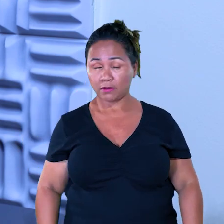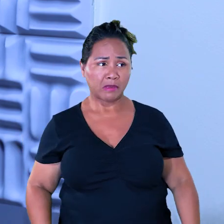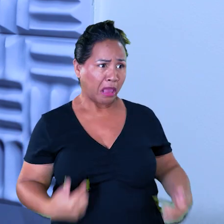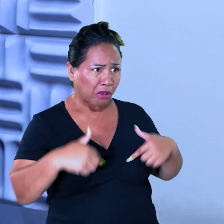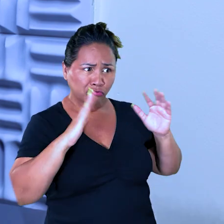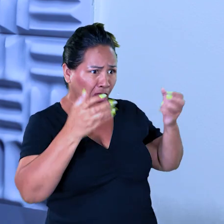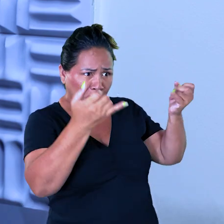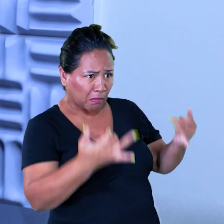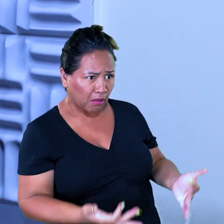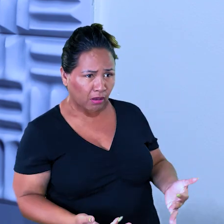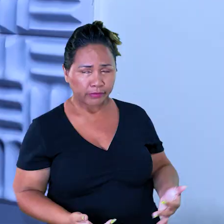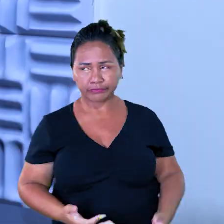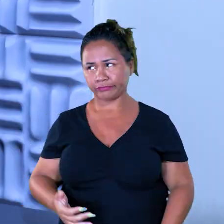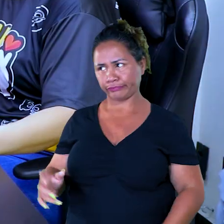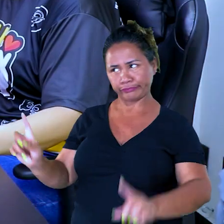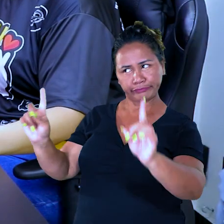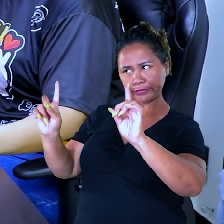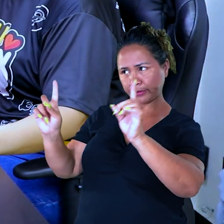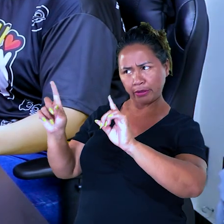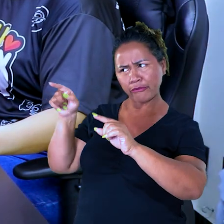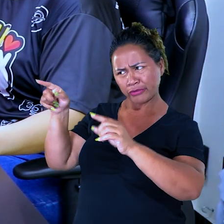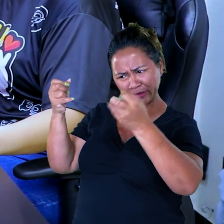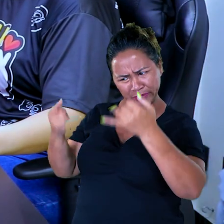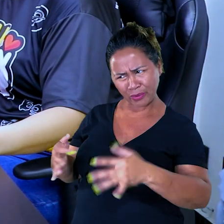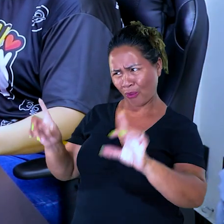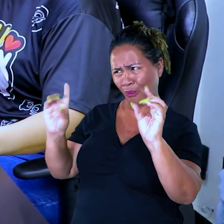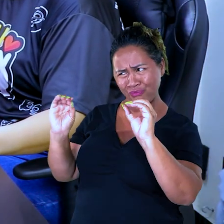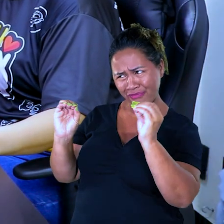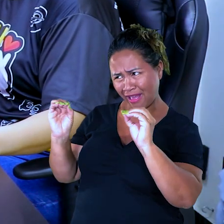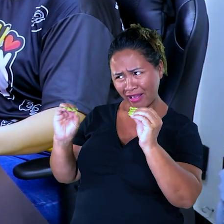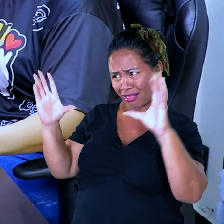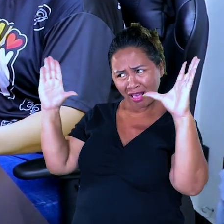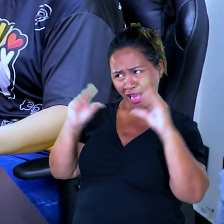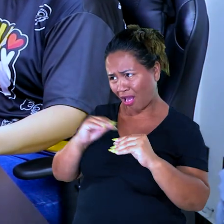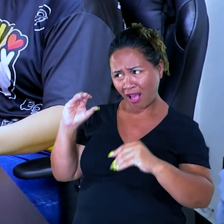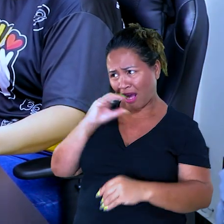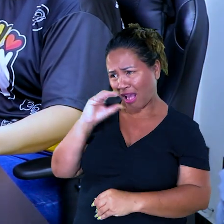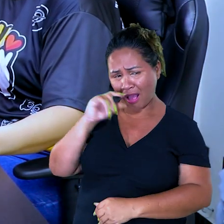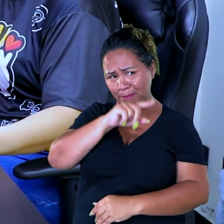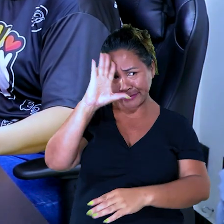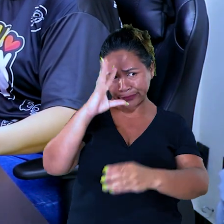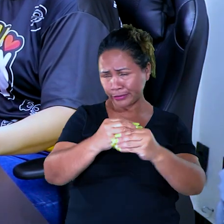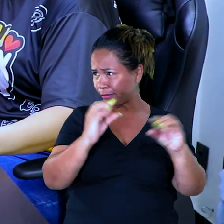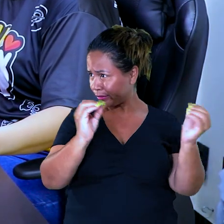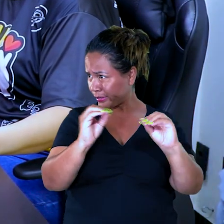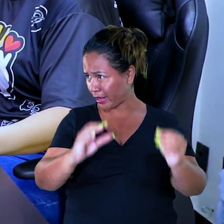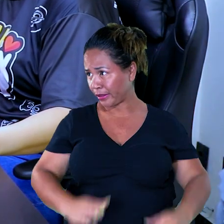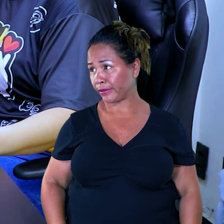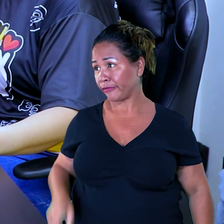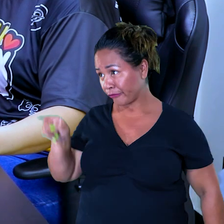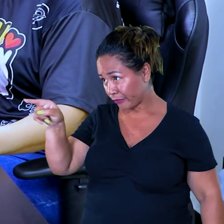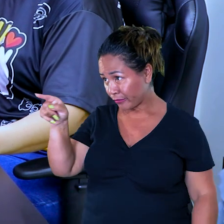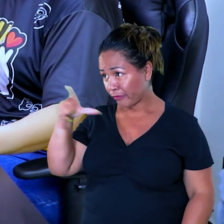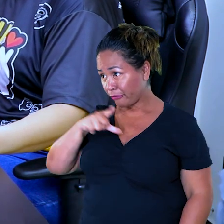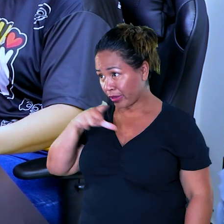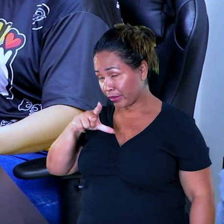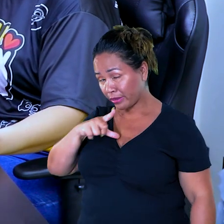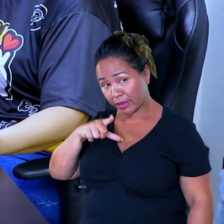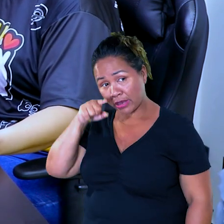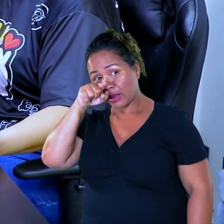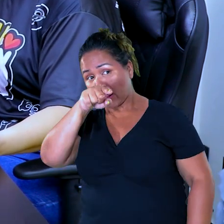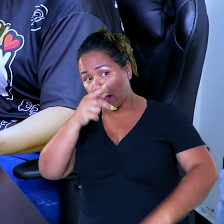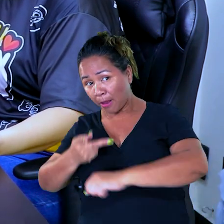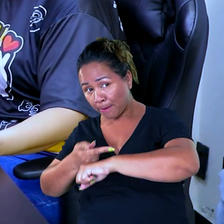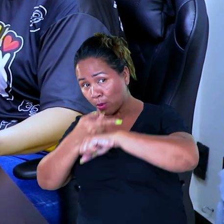sentar em horário contrário. Olha só, gente. Para a gente ensinar para eles o contexto histórico inteiro,